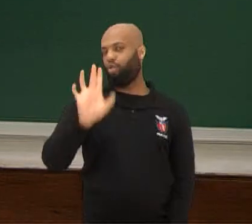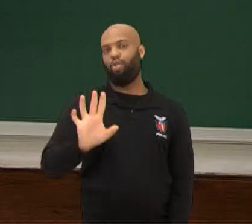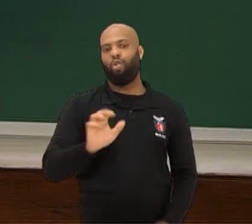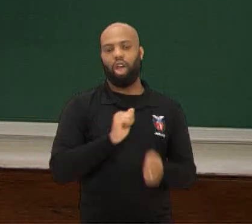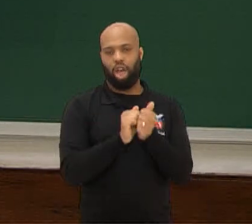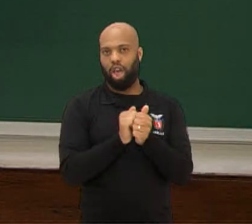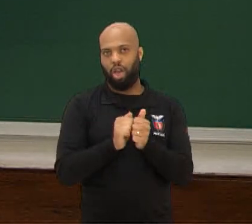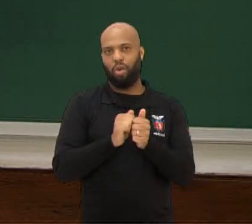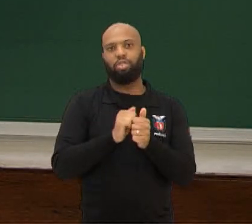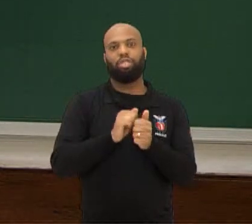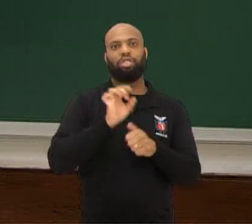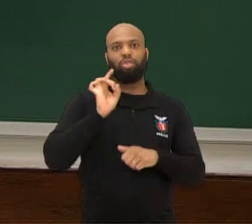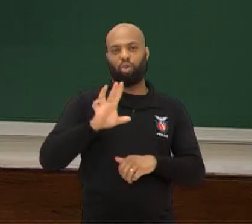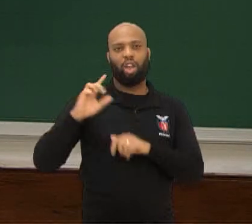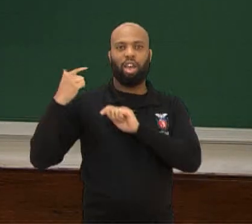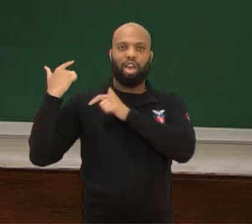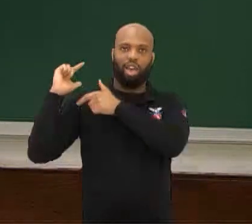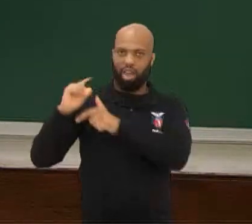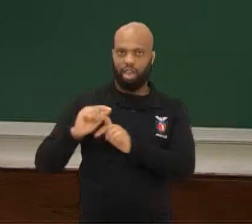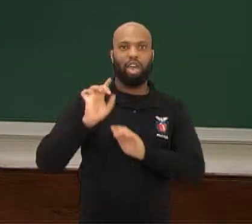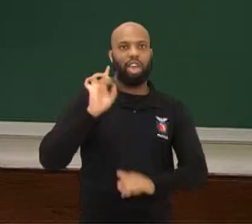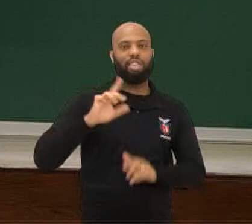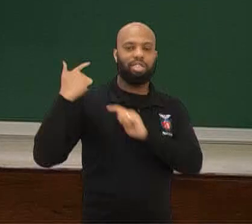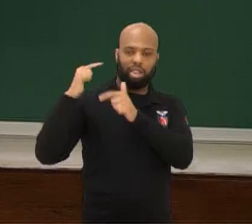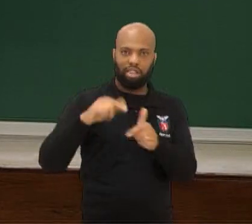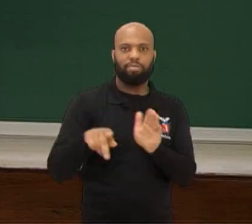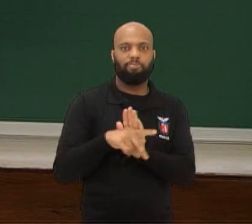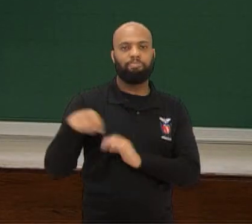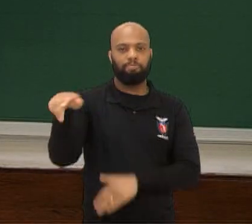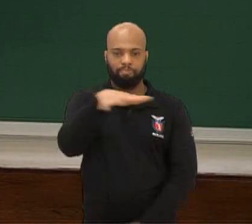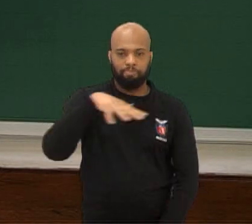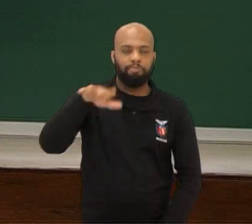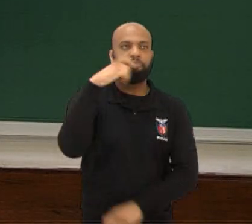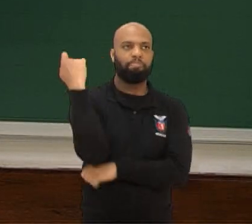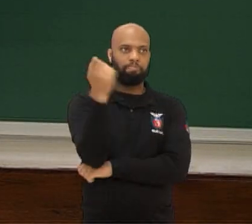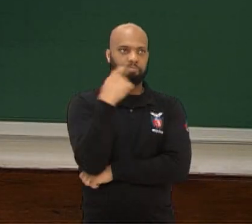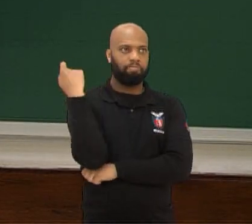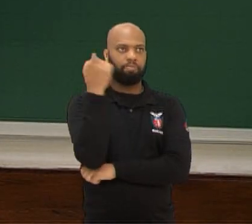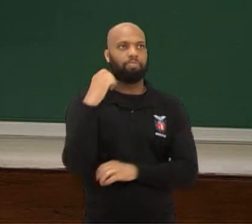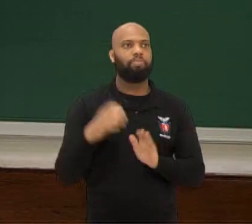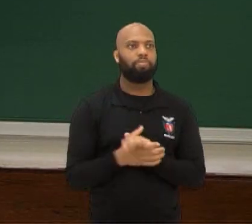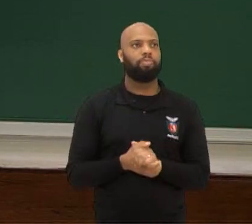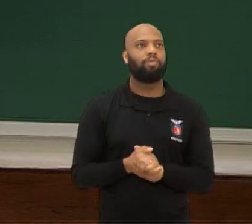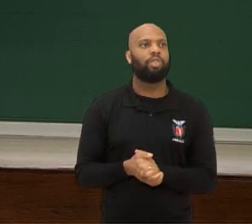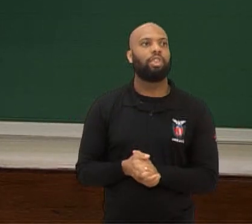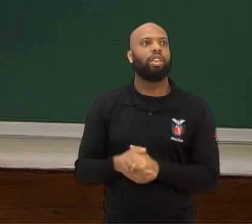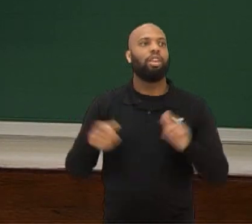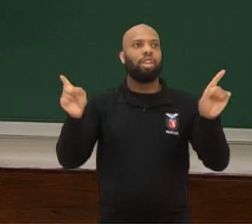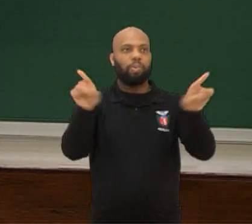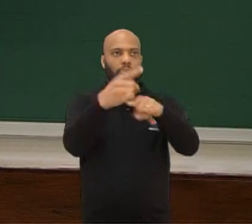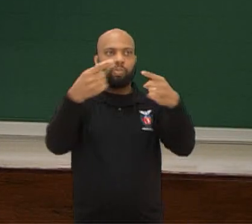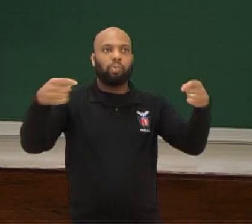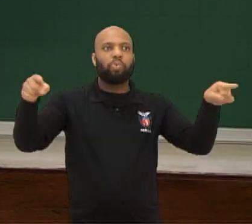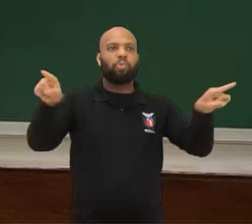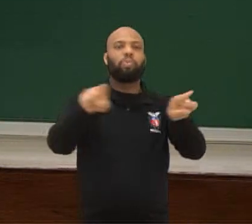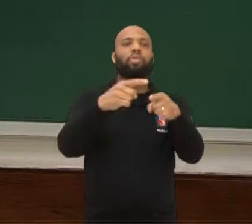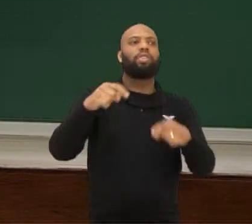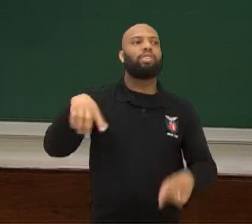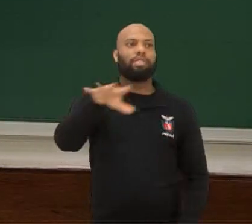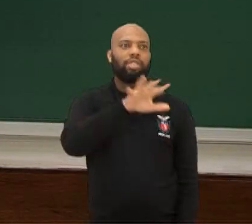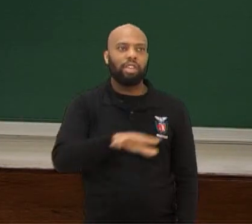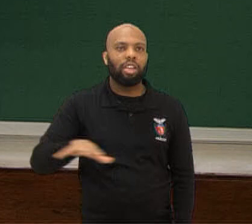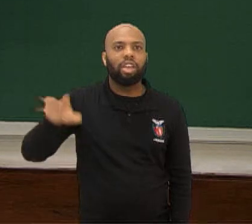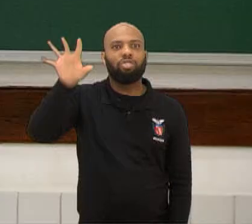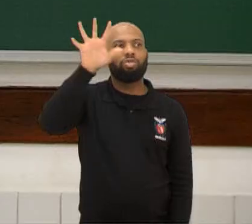mais tradicional ali da região do Rio Grande do Sul. Músicas da região sul.